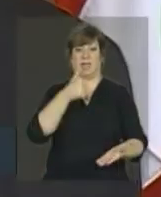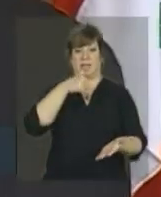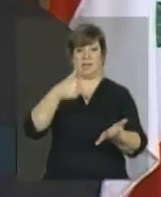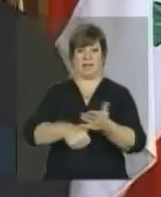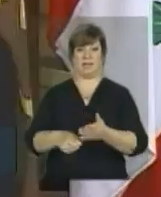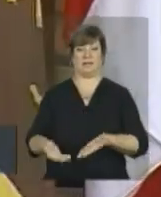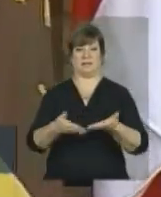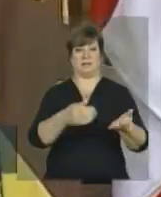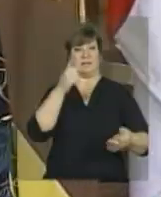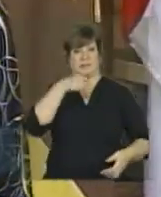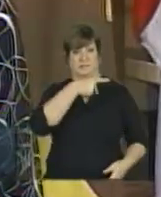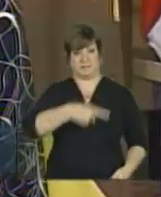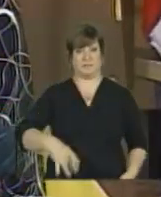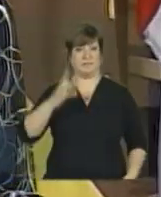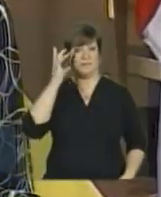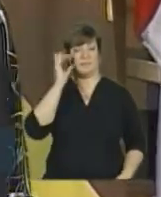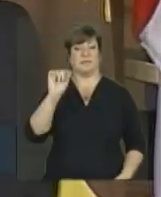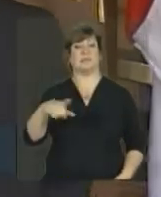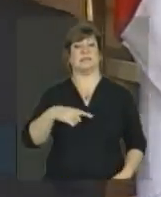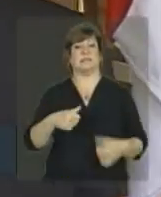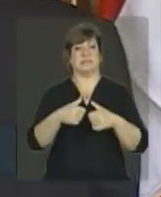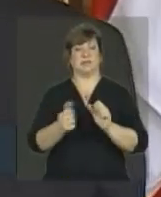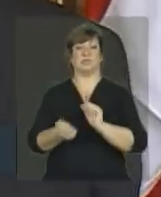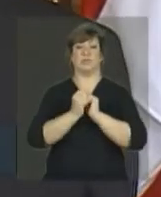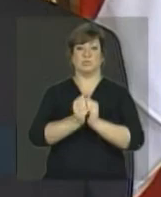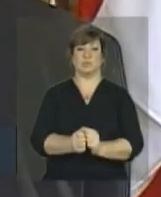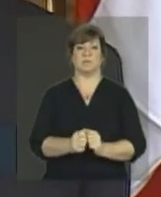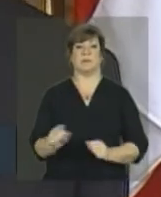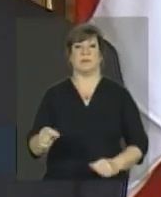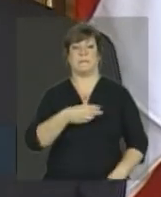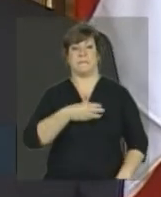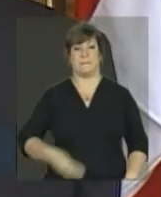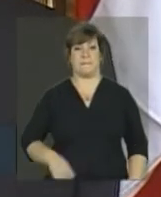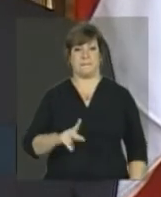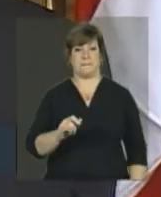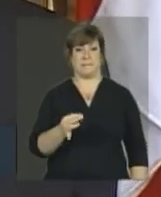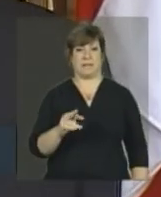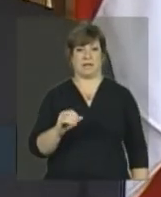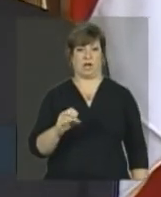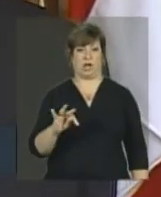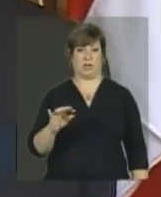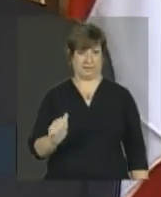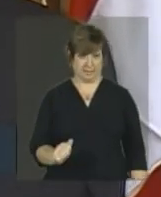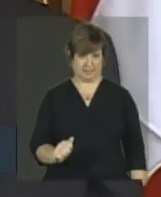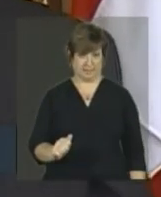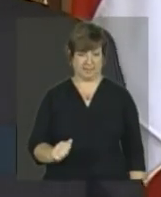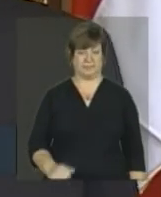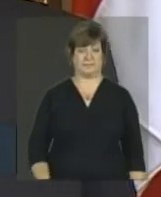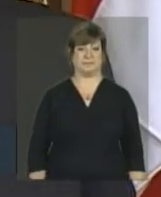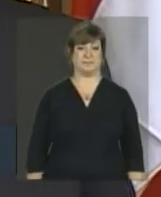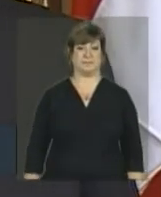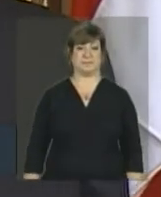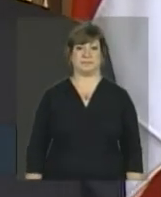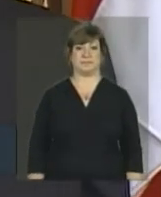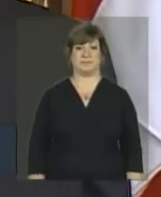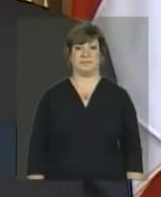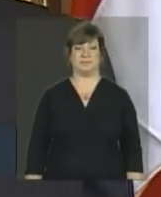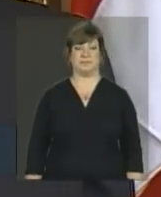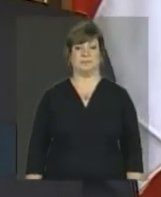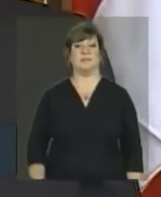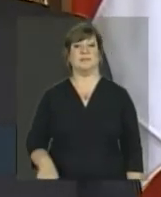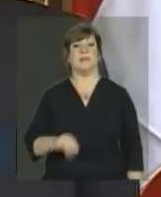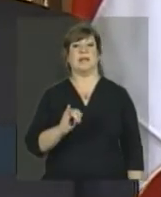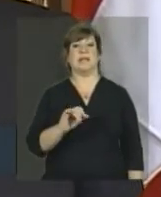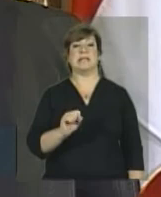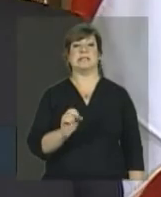apresentação à presidenta Dilma Rousseff, que está acompanhada pelo ministro das Relações Exteriores, Antônio Patriota.